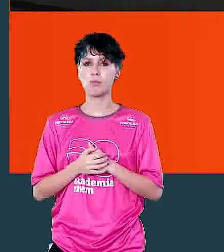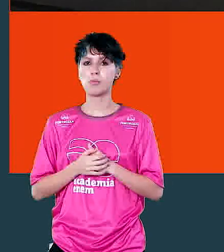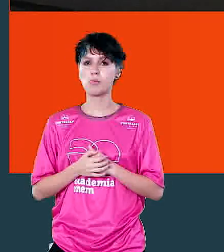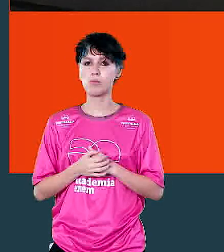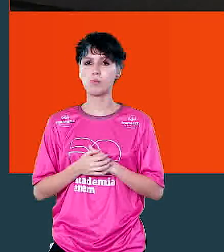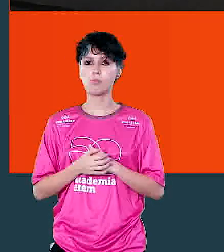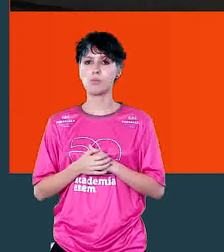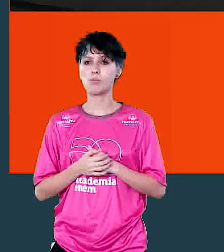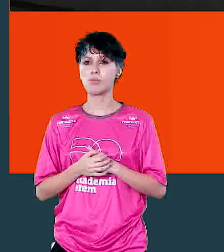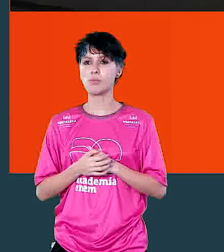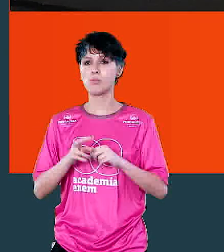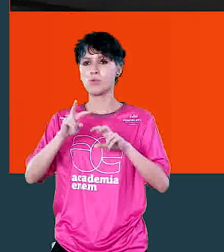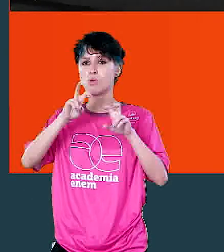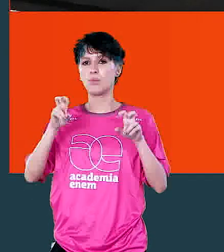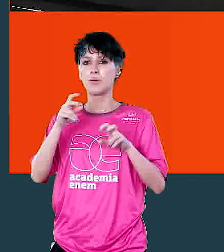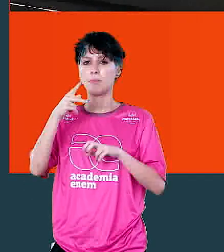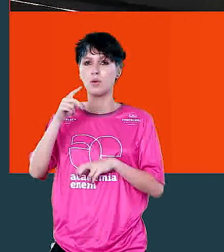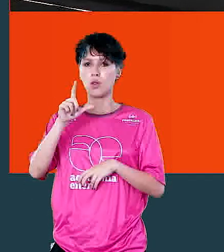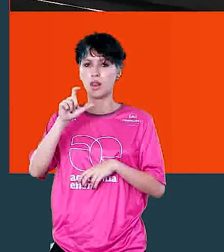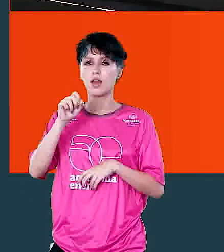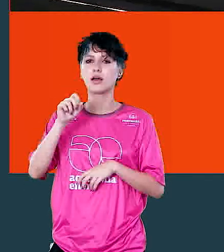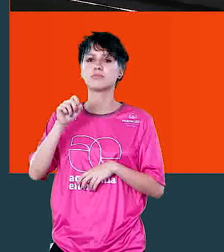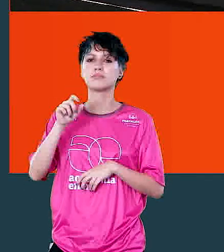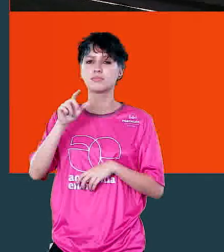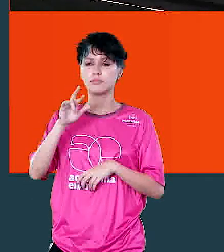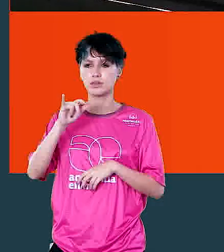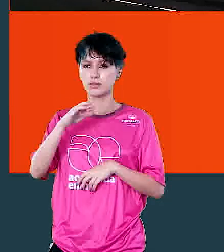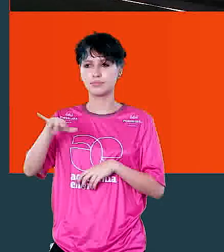em relação à polaridade, é um processo de